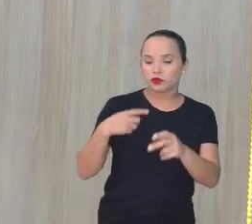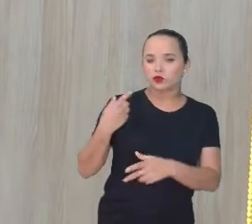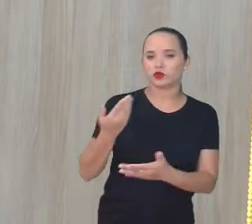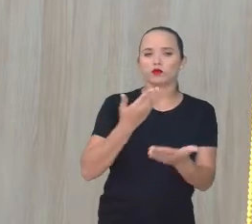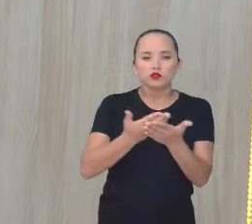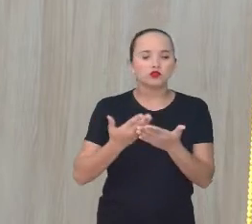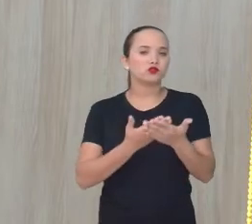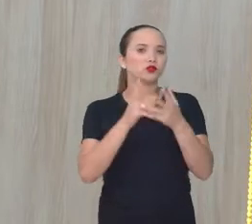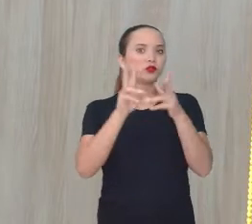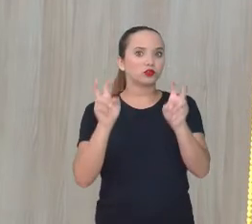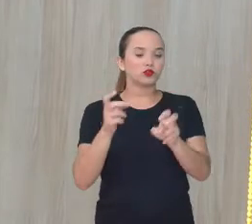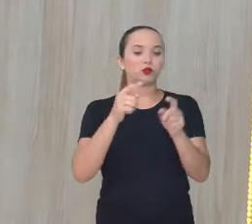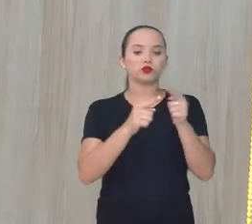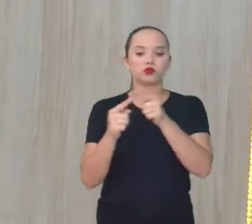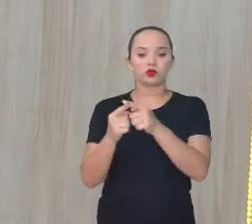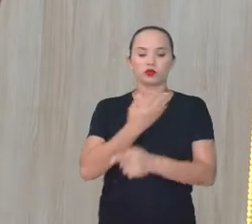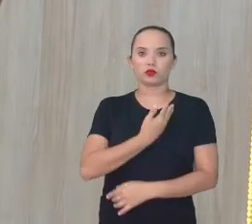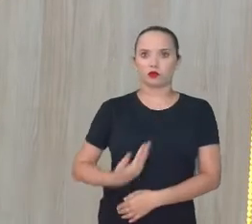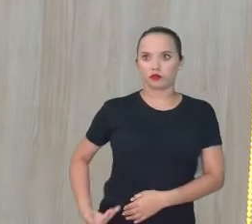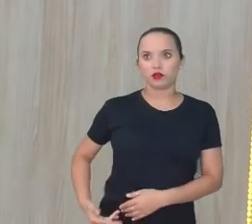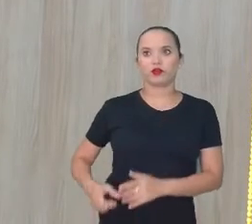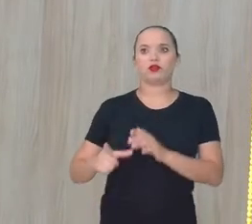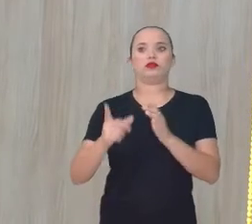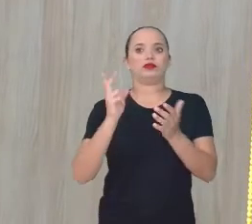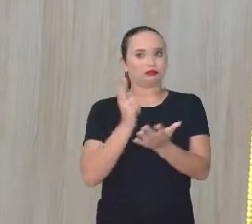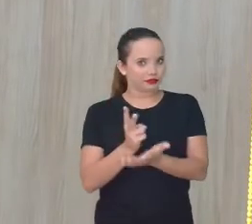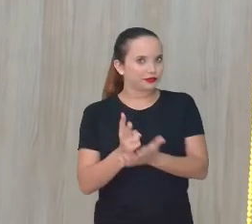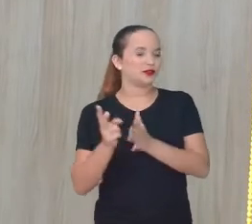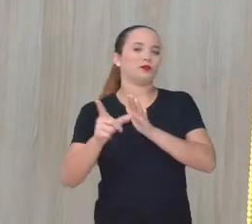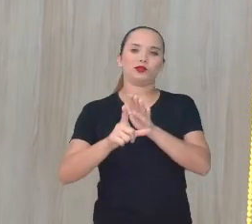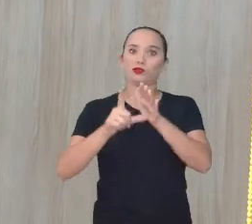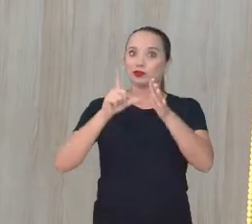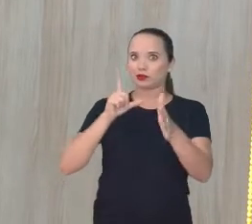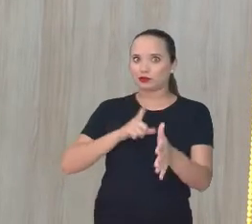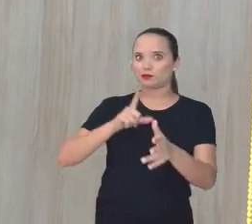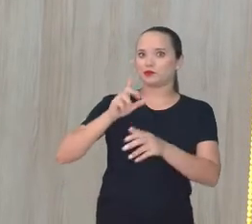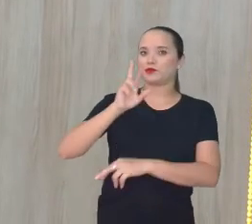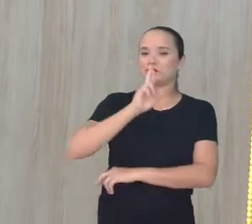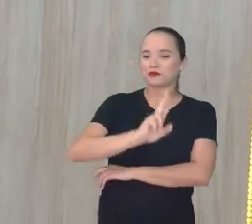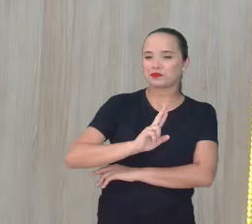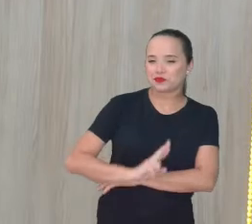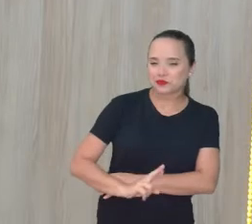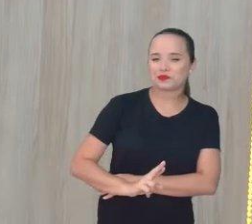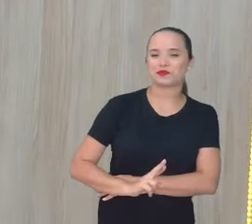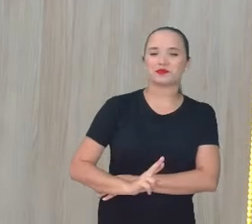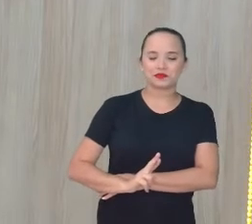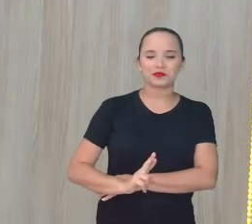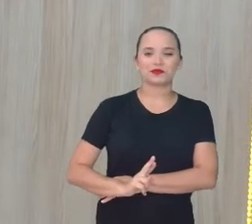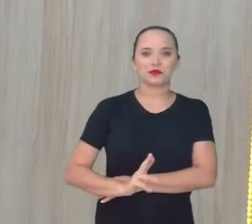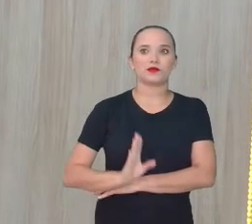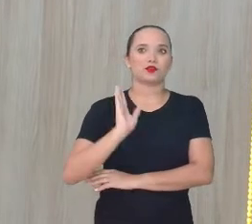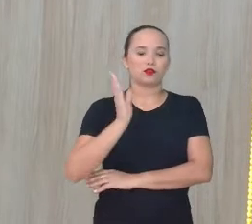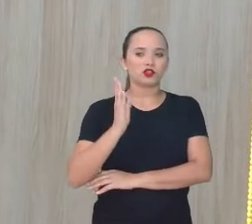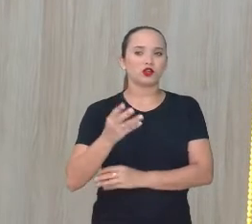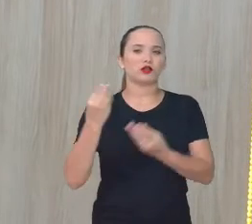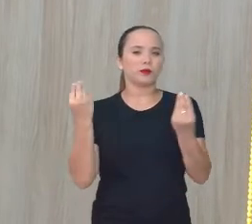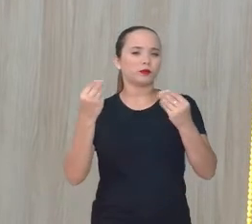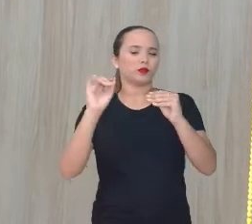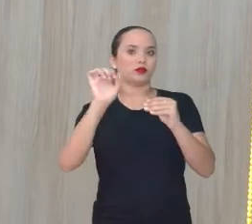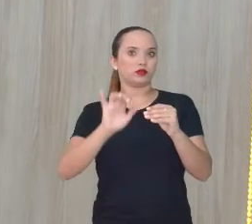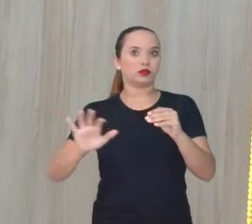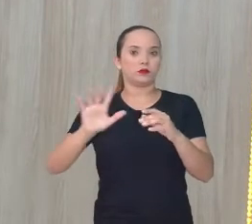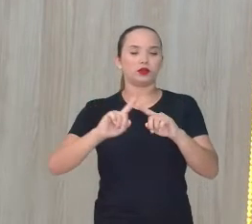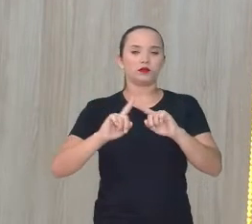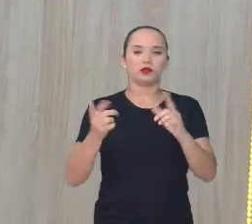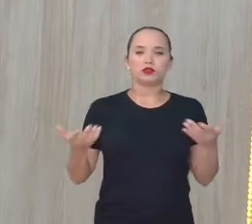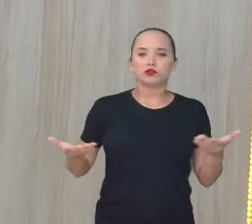sentido, aí a gente toda vez antecipando, a resposta aí do que a gente tira das imagens, mas hoje a gente